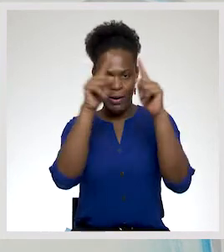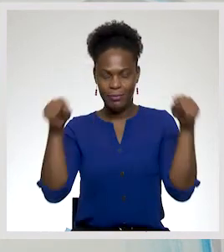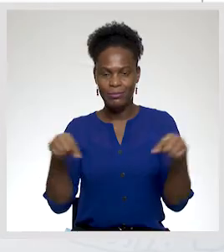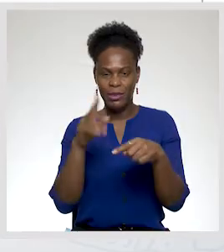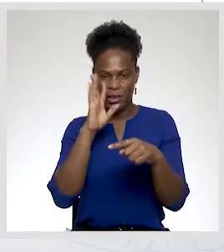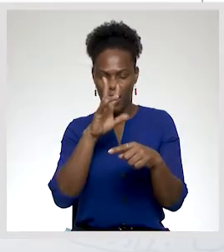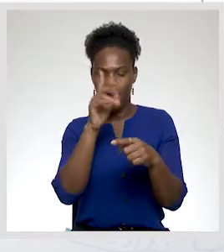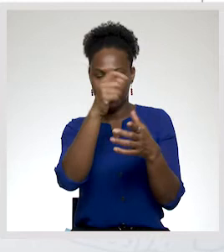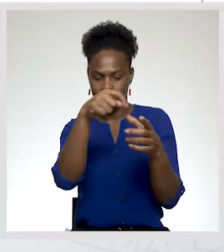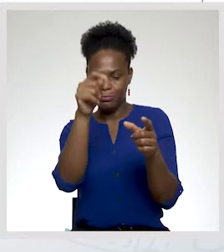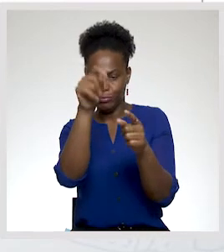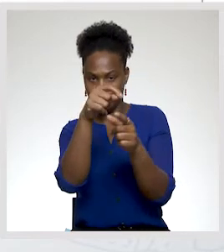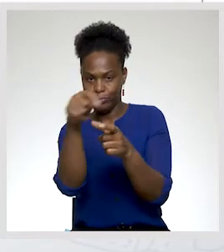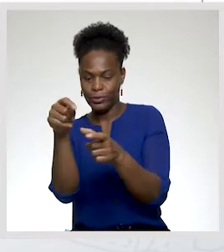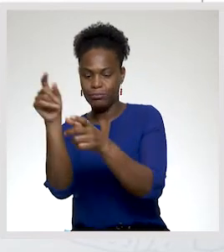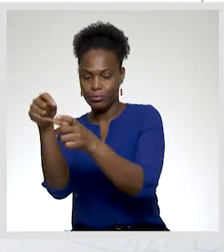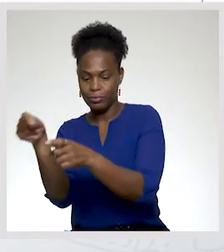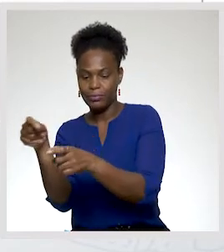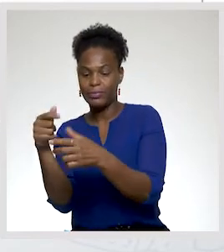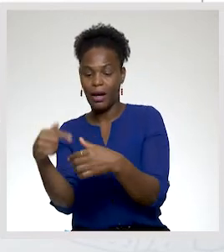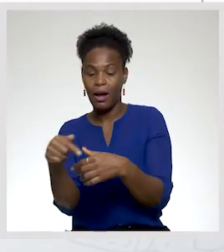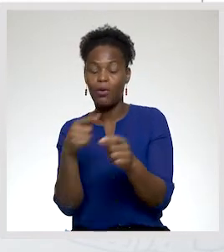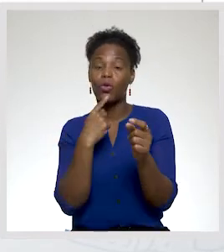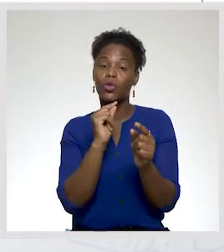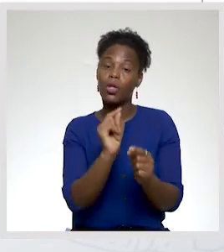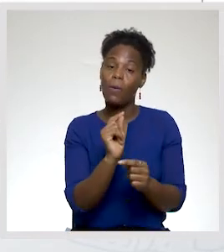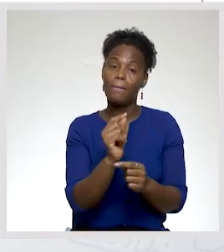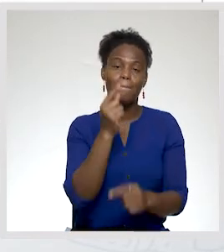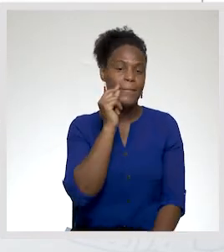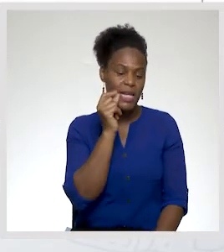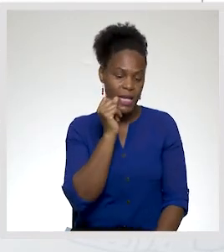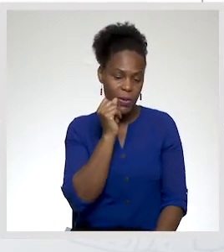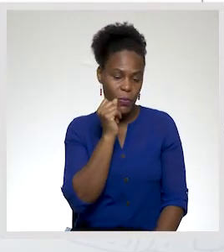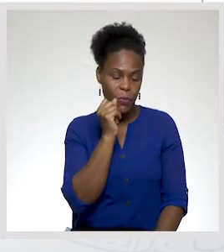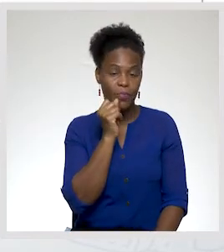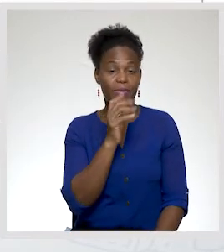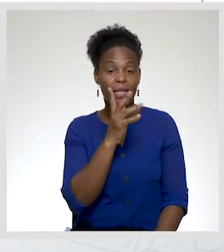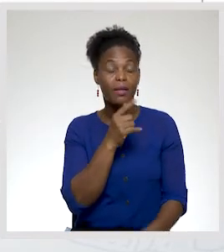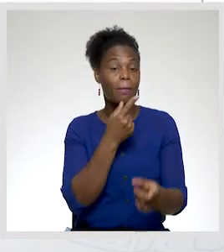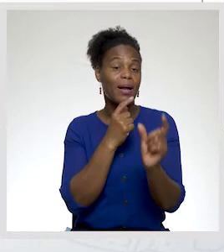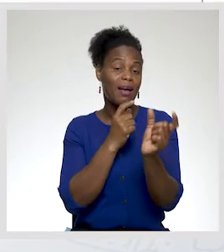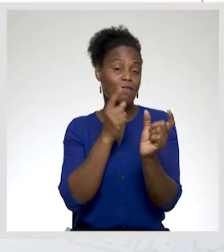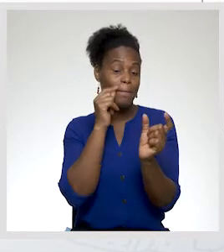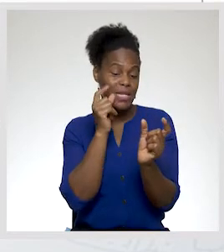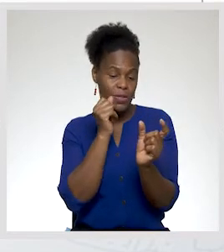quadro, não é? Correspondente ao nome menino, a palavra